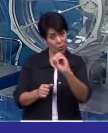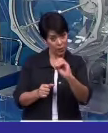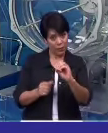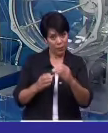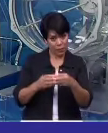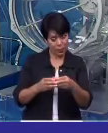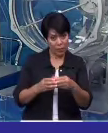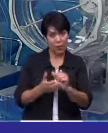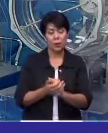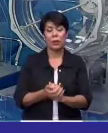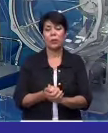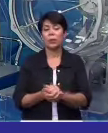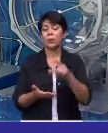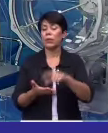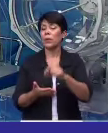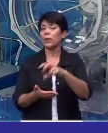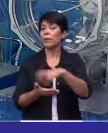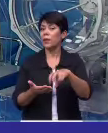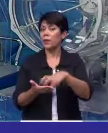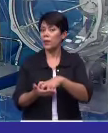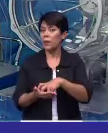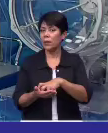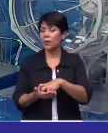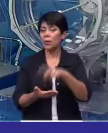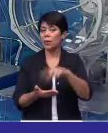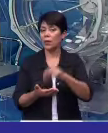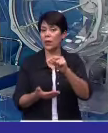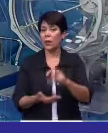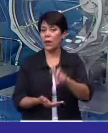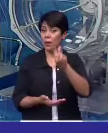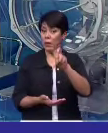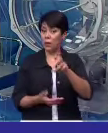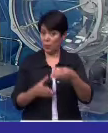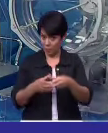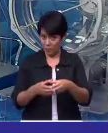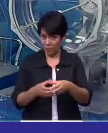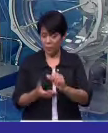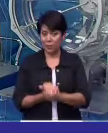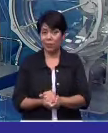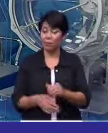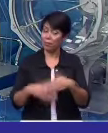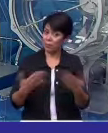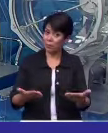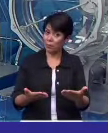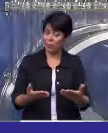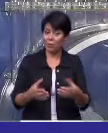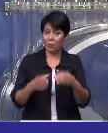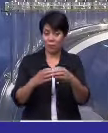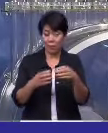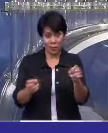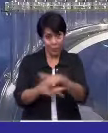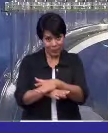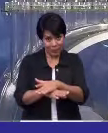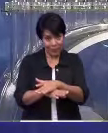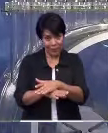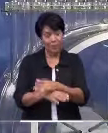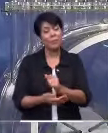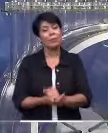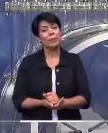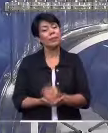1 a 80 para o sorteio da Quina e serão sorteados 5 números. Então, bolas